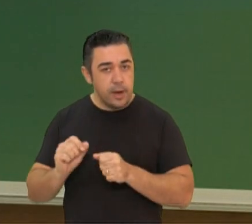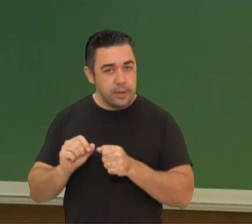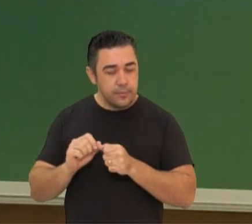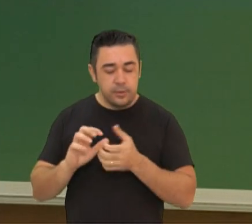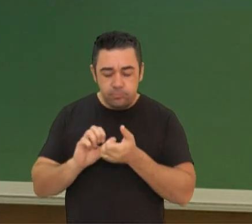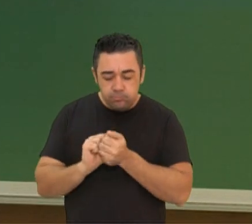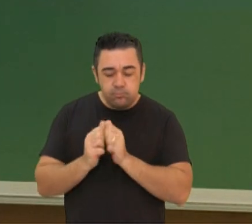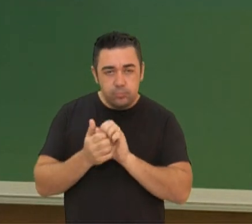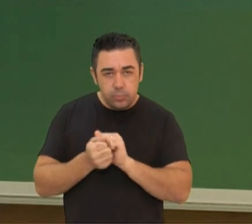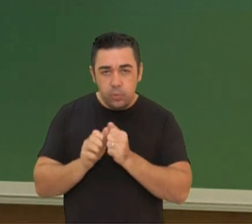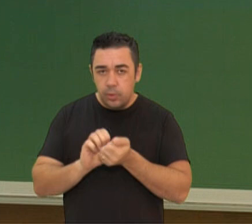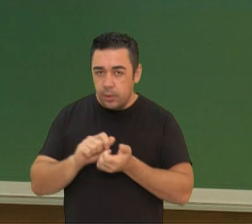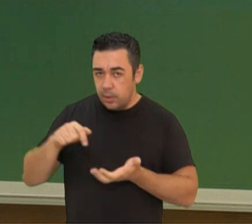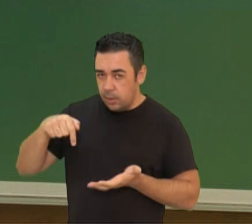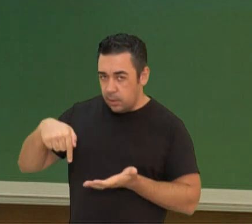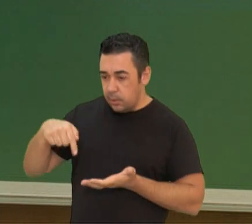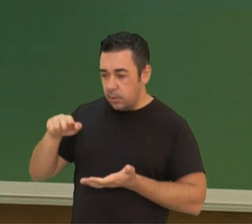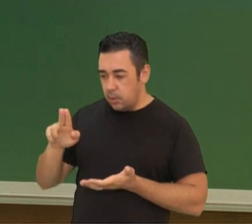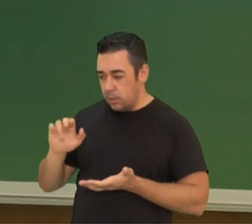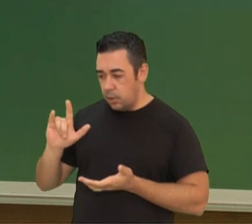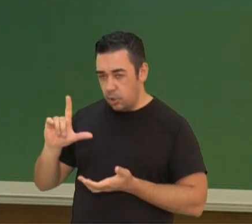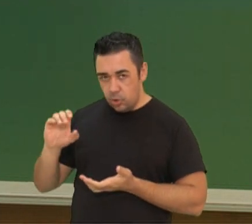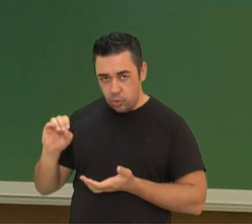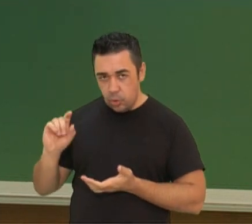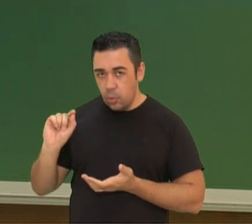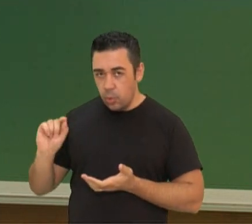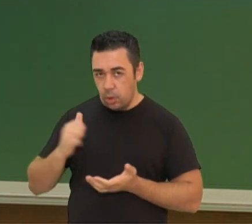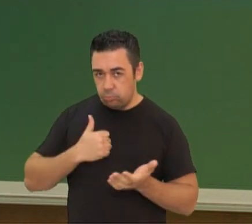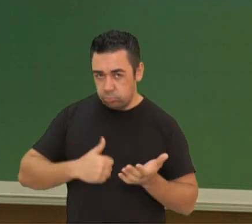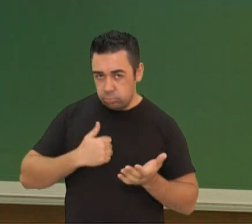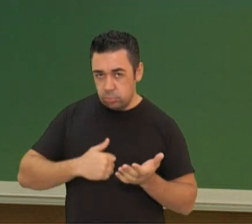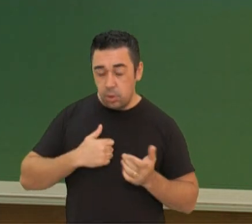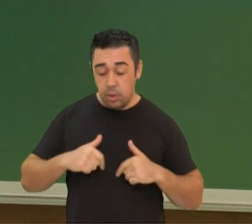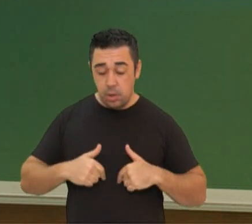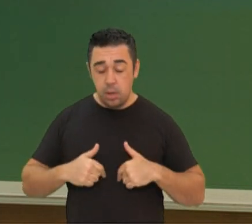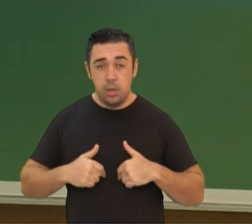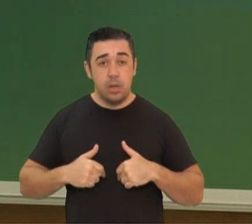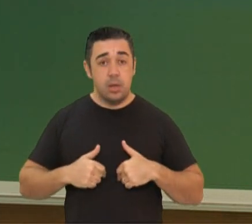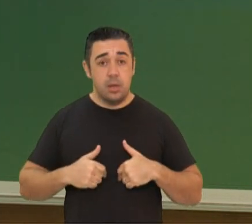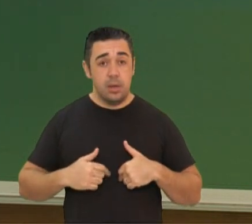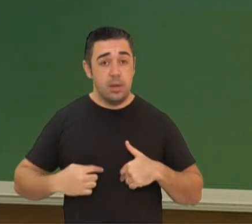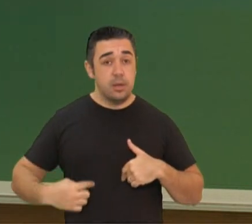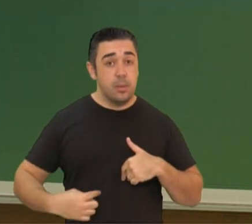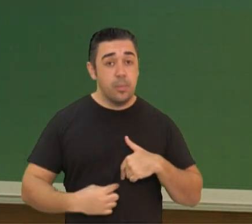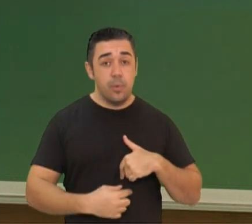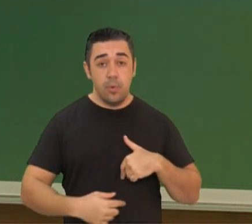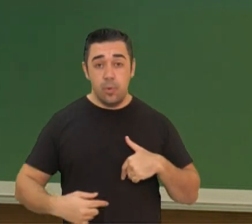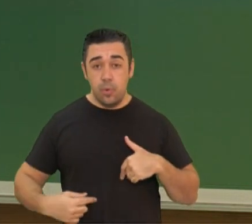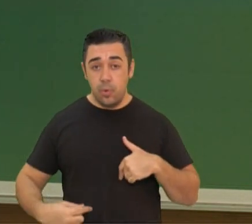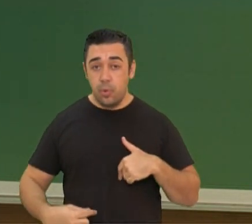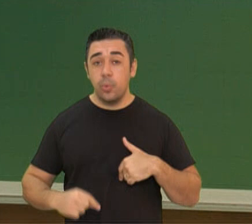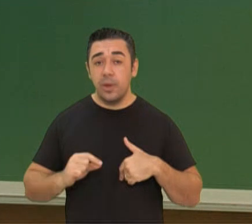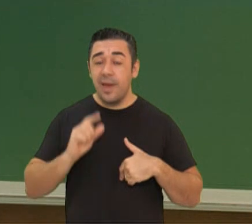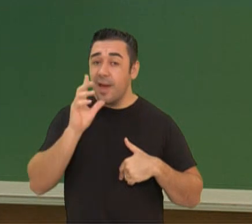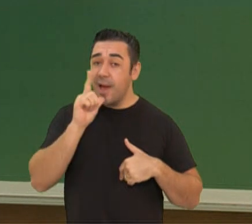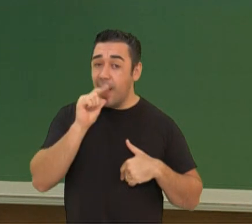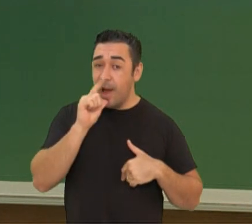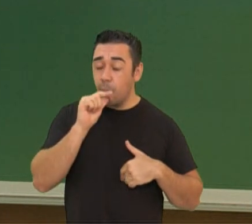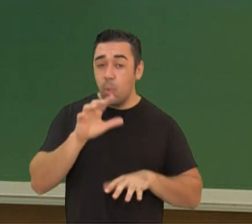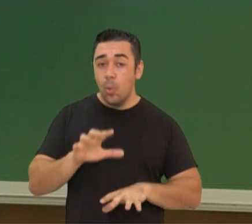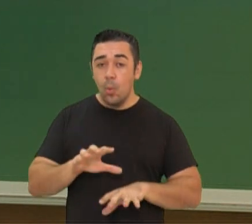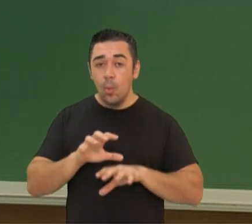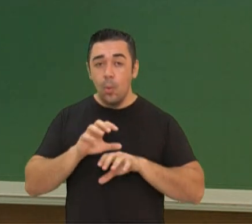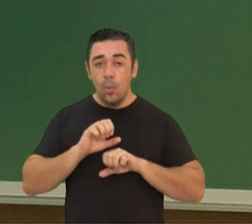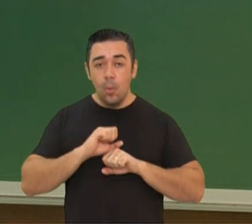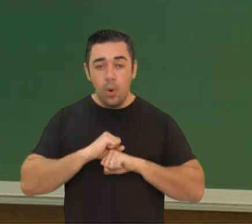compactação do que a gente chama de quilo, e lembre-se que é super importante essa reabsorção de água e também de